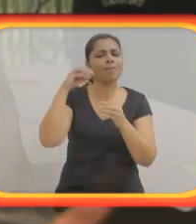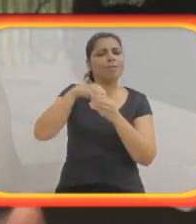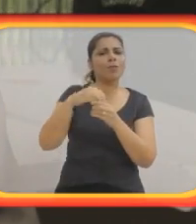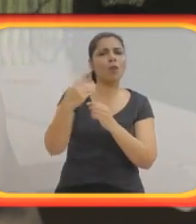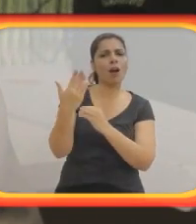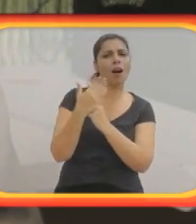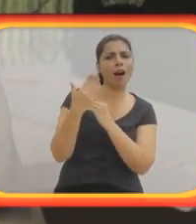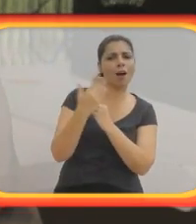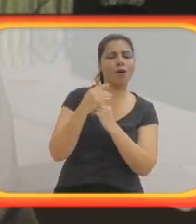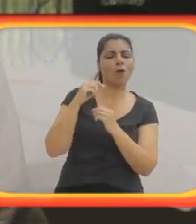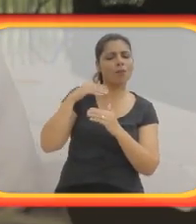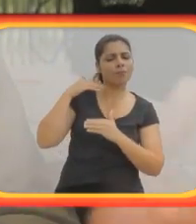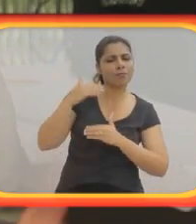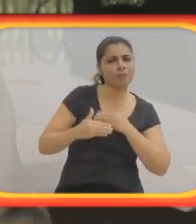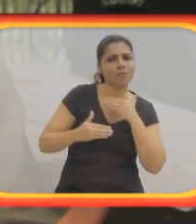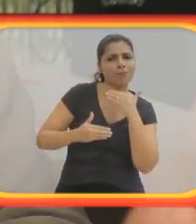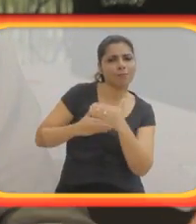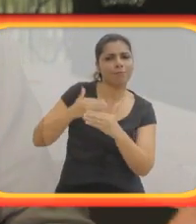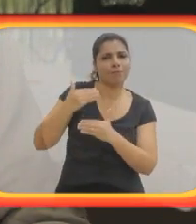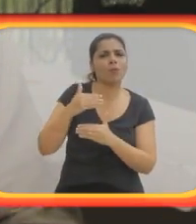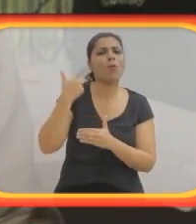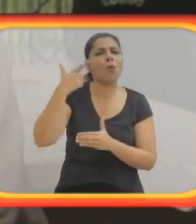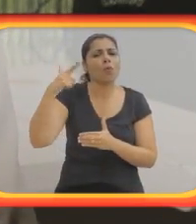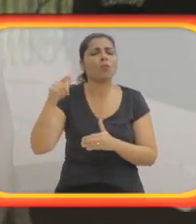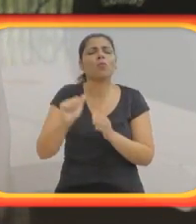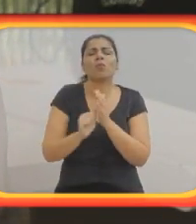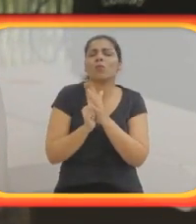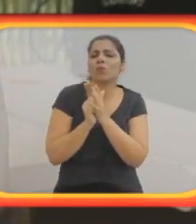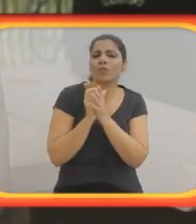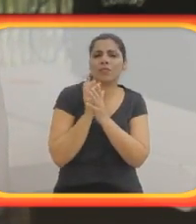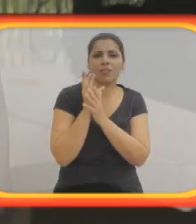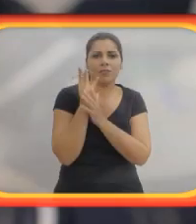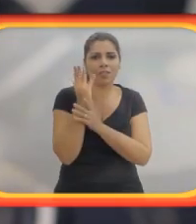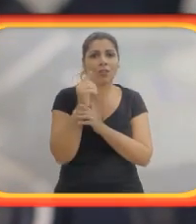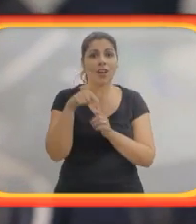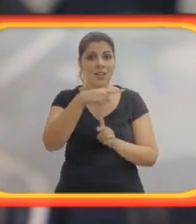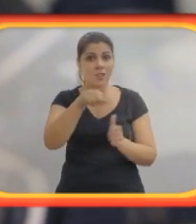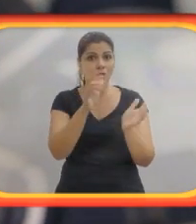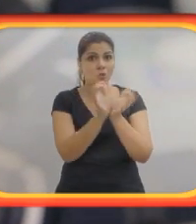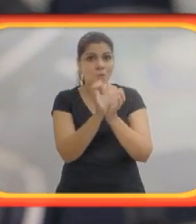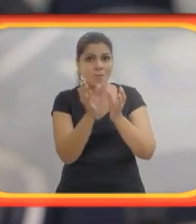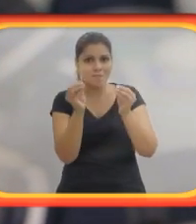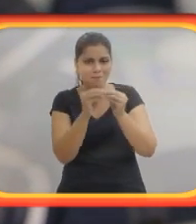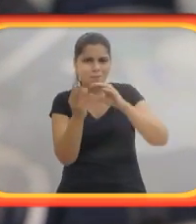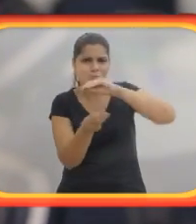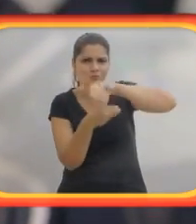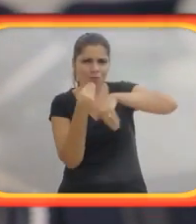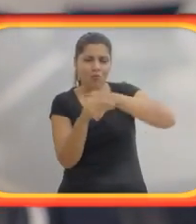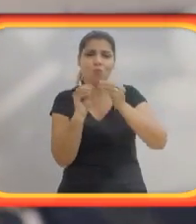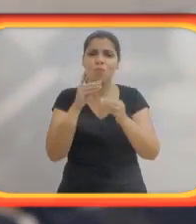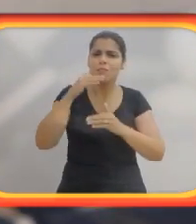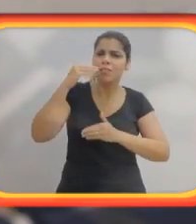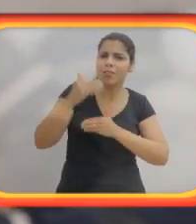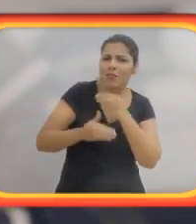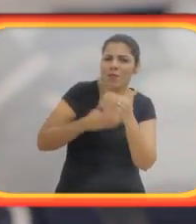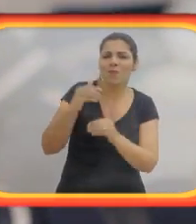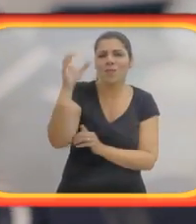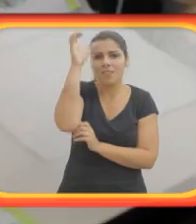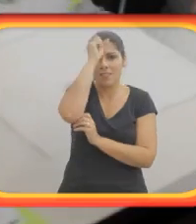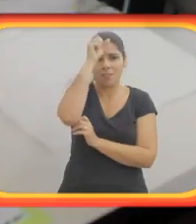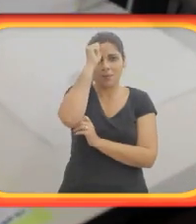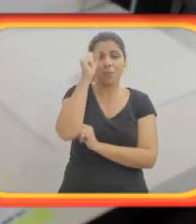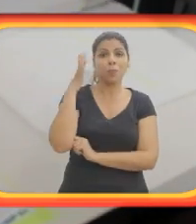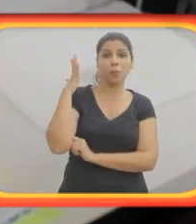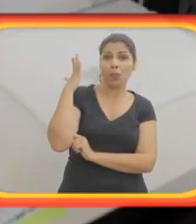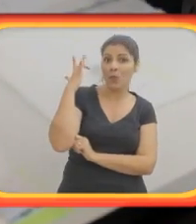que o que acontece é que um acaba colaborando com o desenvolvimento do outro. Muitas vezes a turma está homogênea no